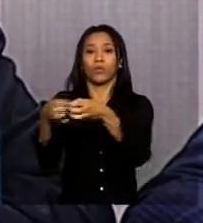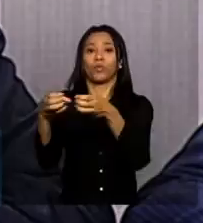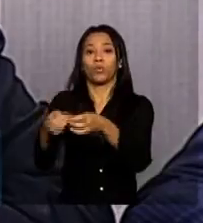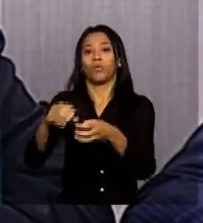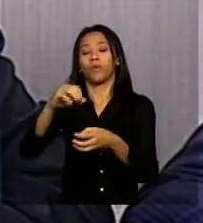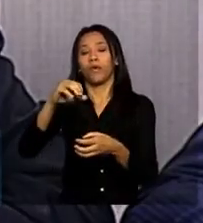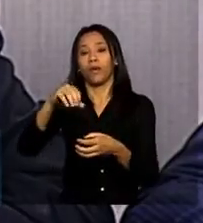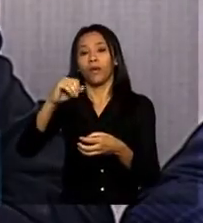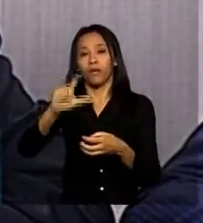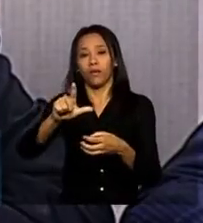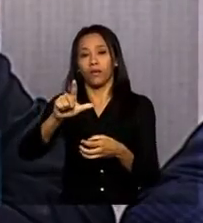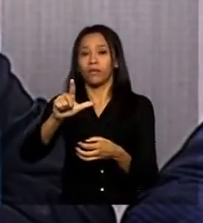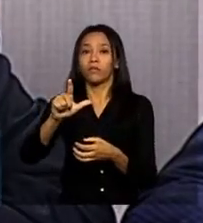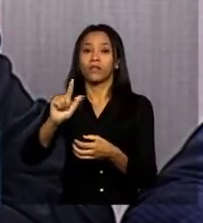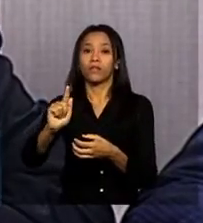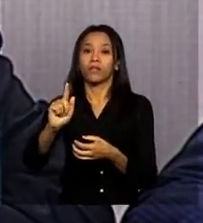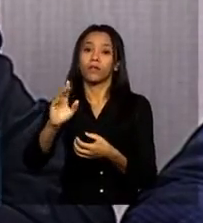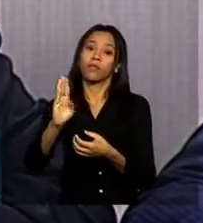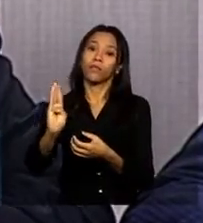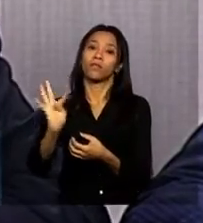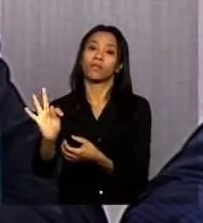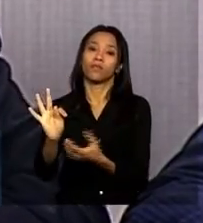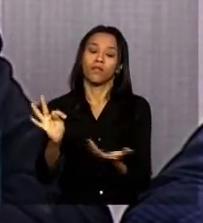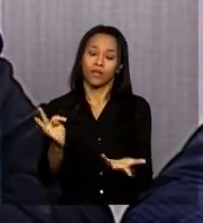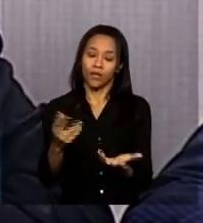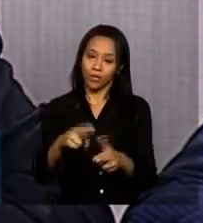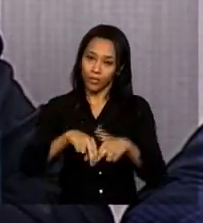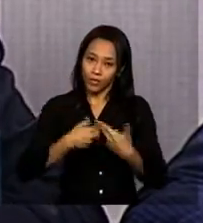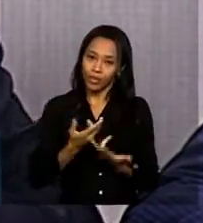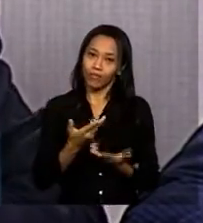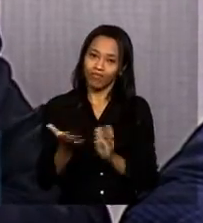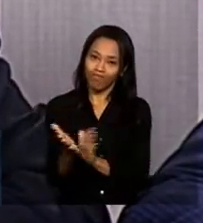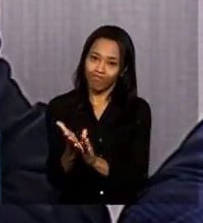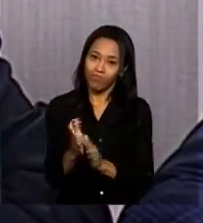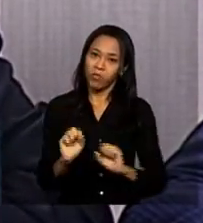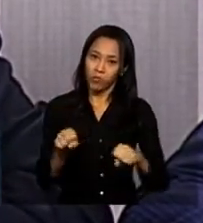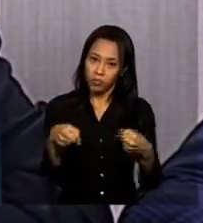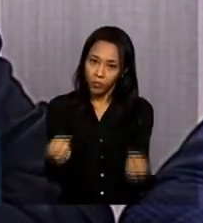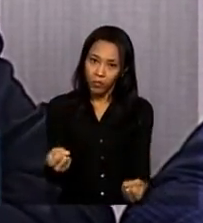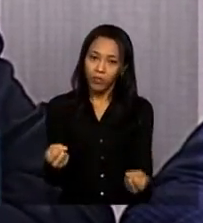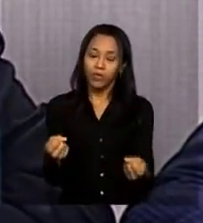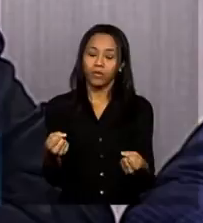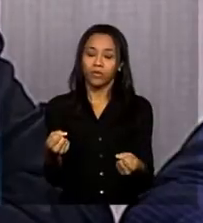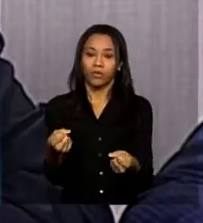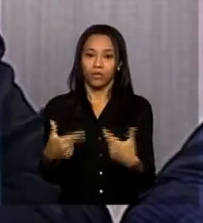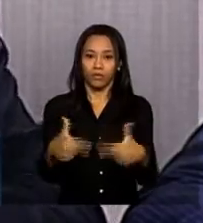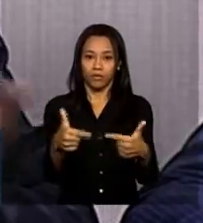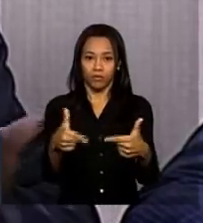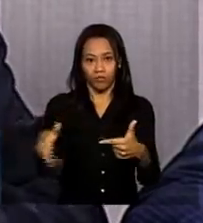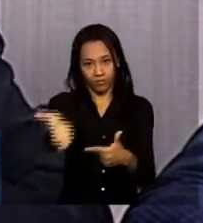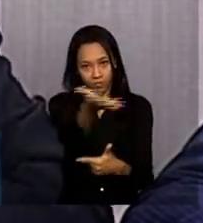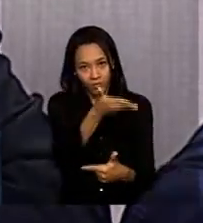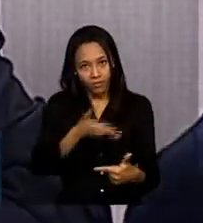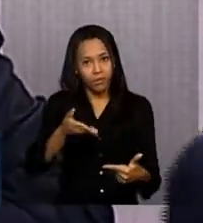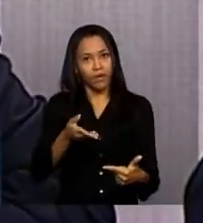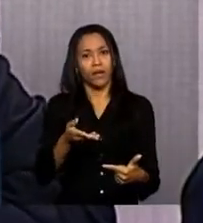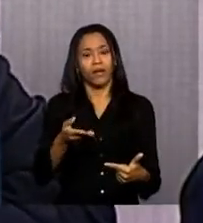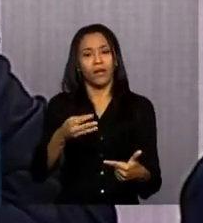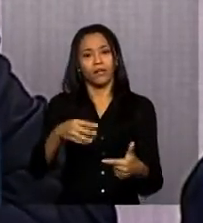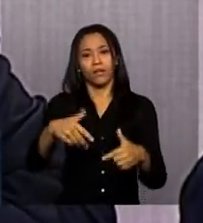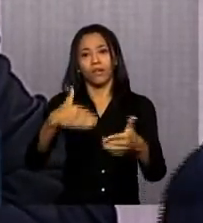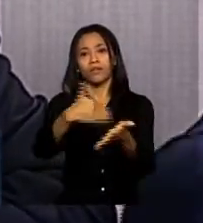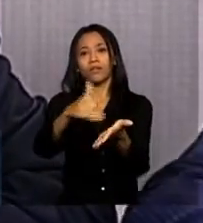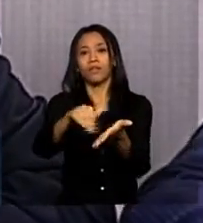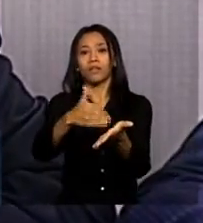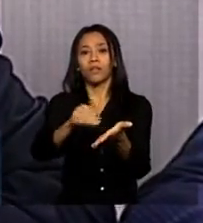LGBT. Então, nesse sentido, cumprimento muito aqui o esforço, a iniciativa da ministra Ideli, de toda a equipe da Secretaria